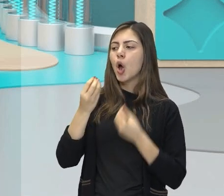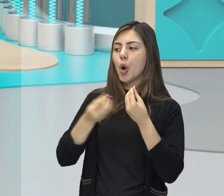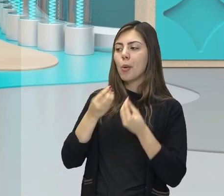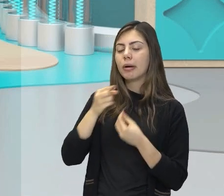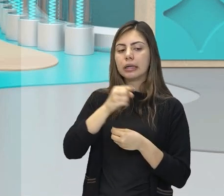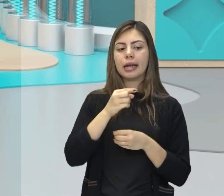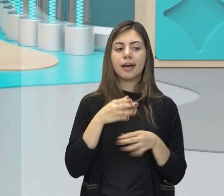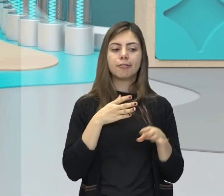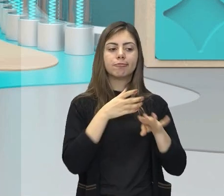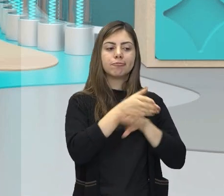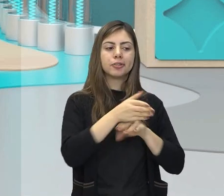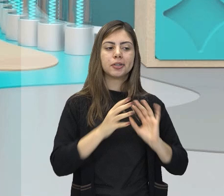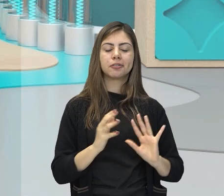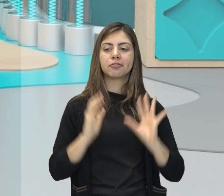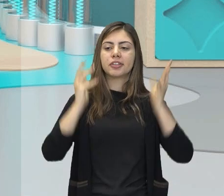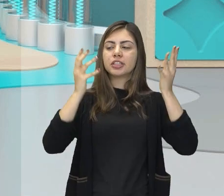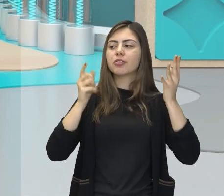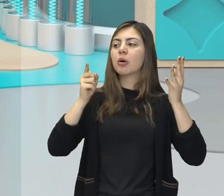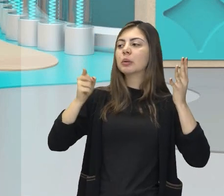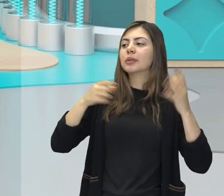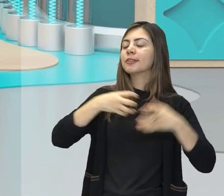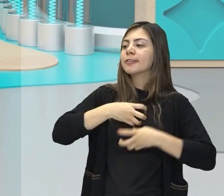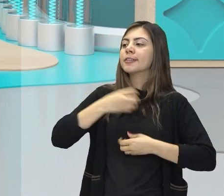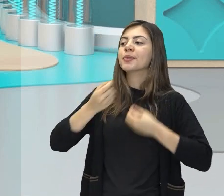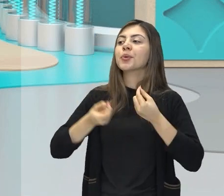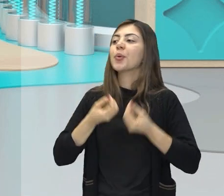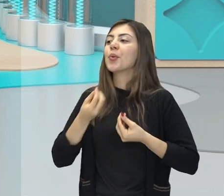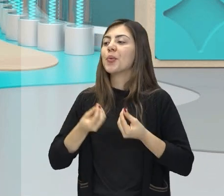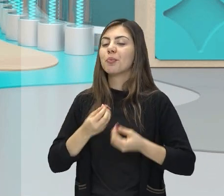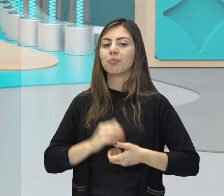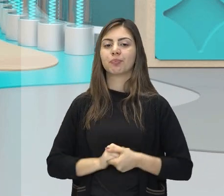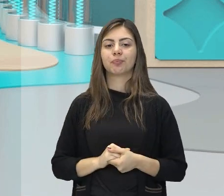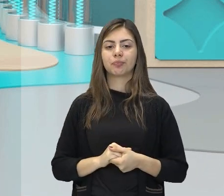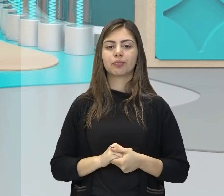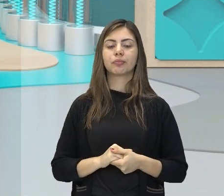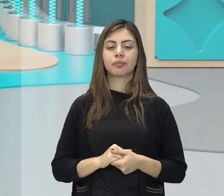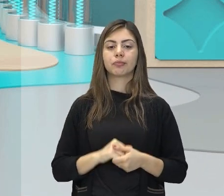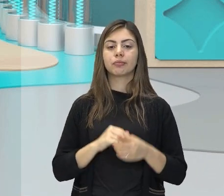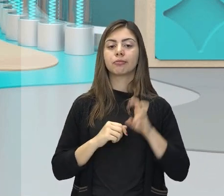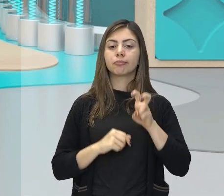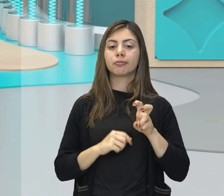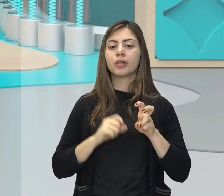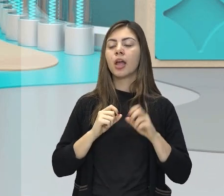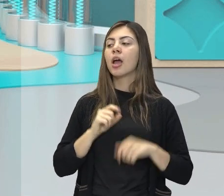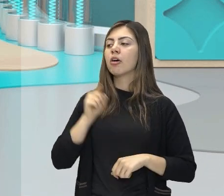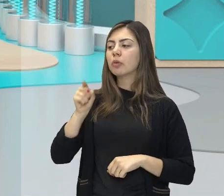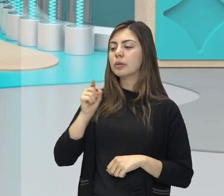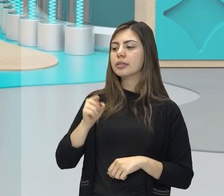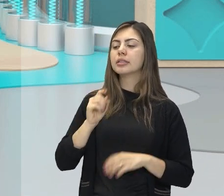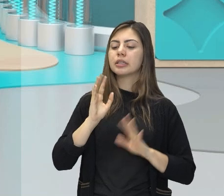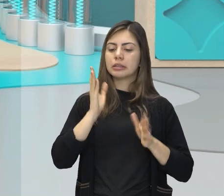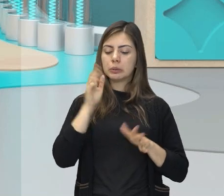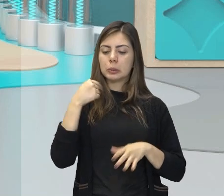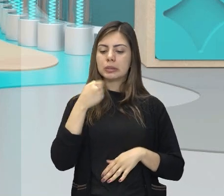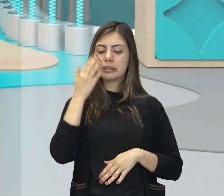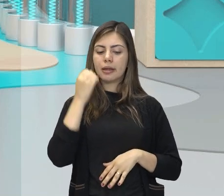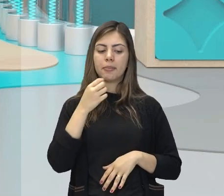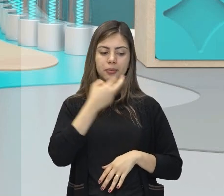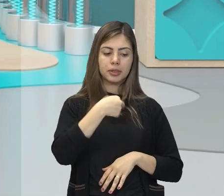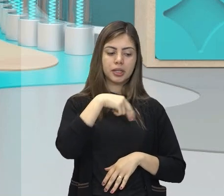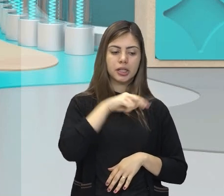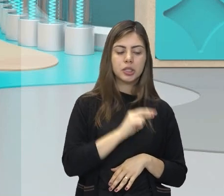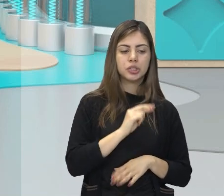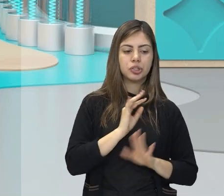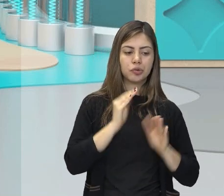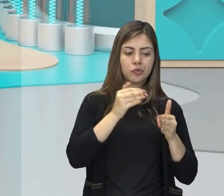participar do festival? E a última pergunta, além da dedicação à música gospel, você também tem um projeto chamado Sua